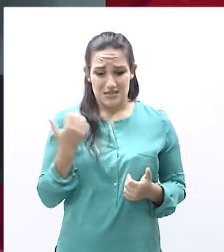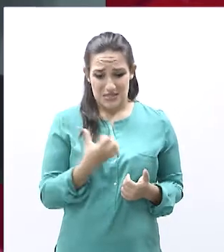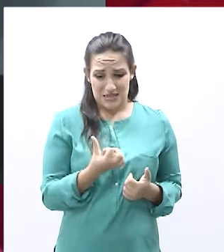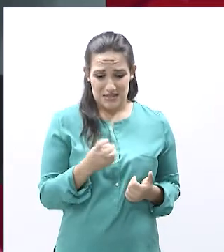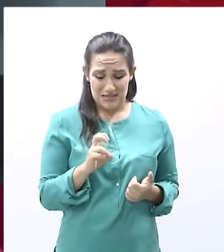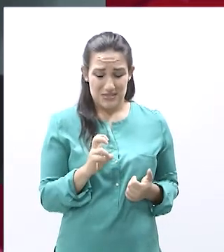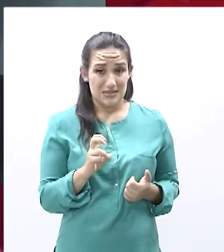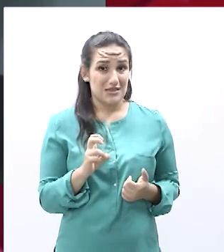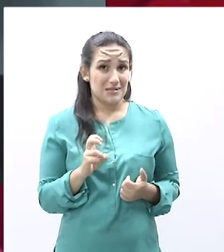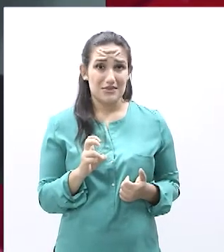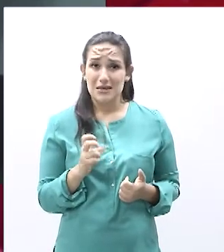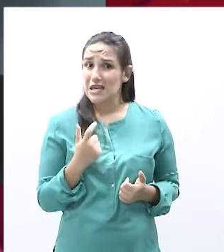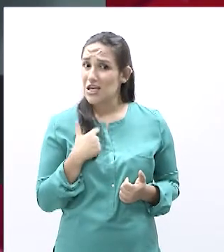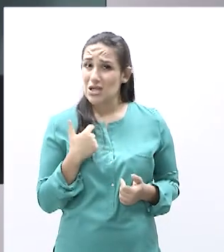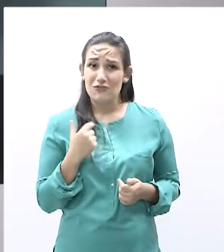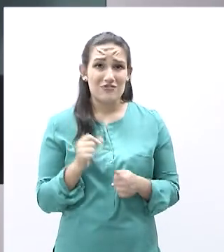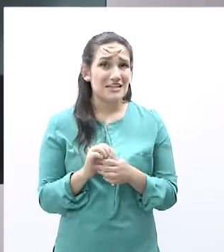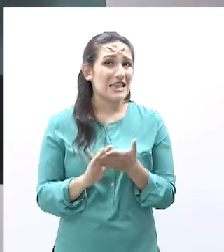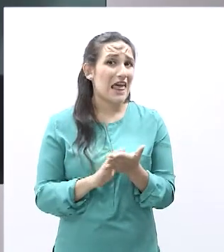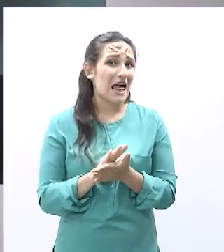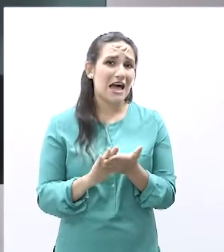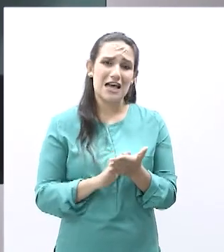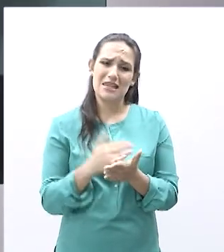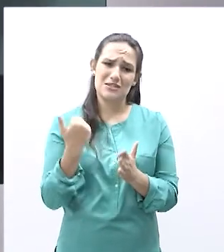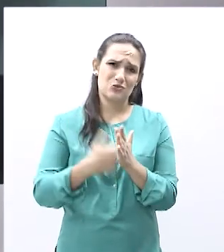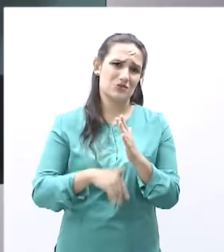partir de 65 anos e não conseguiram